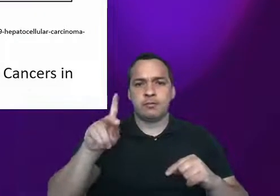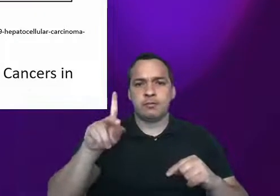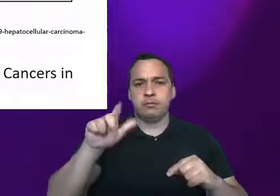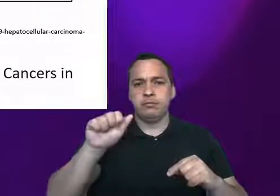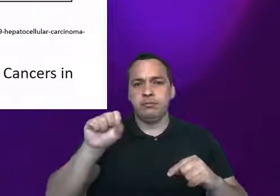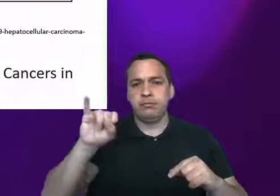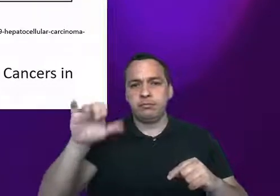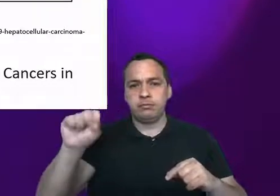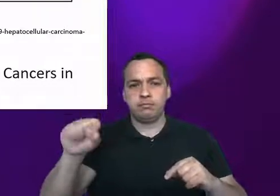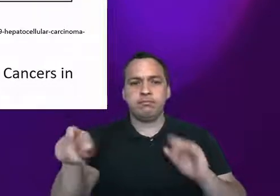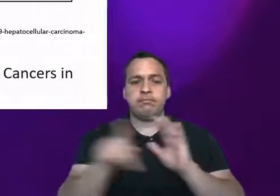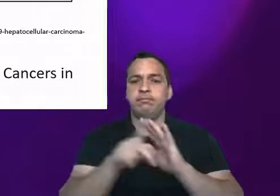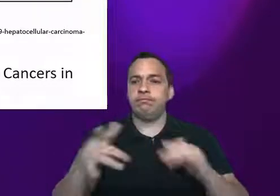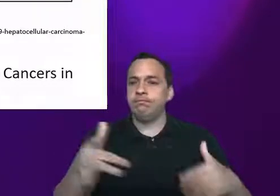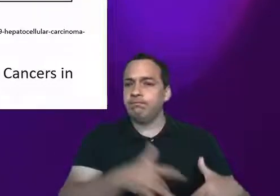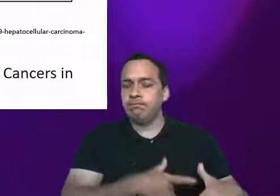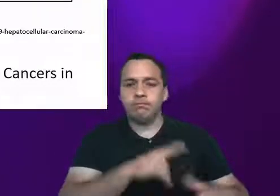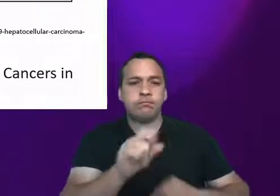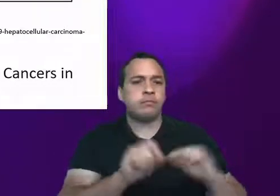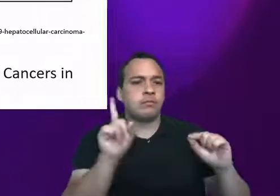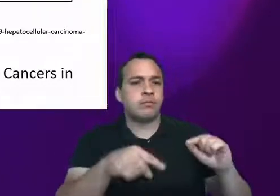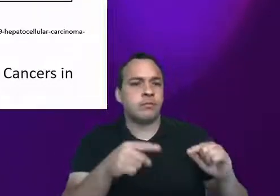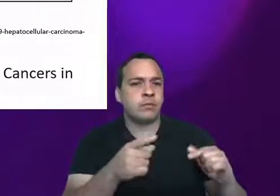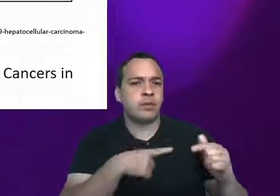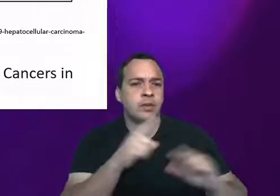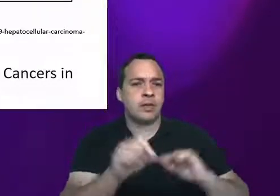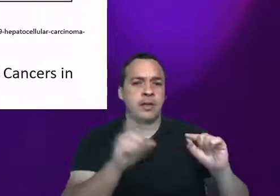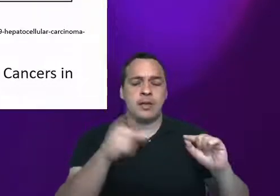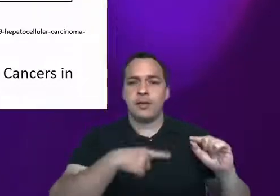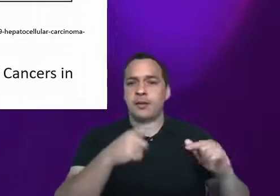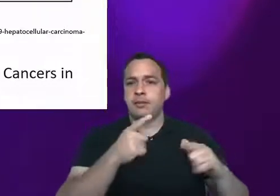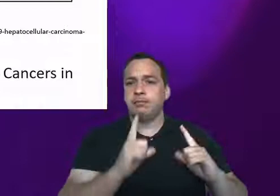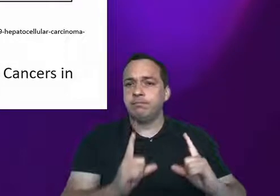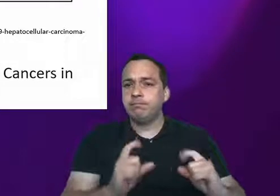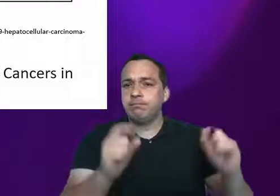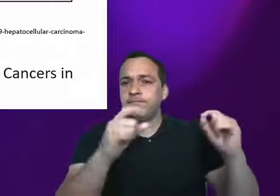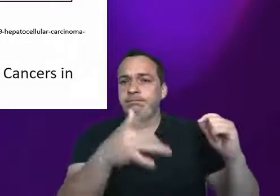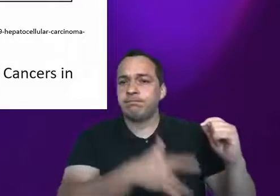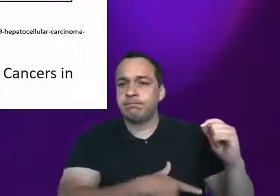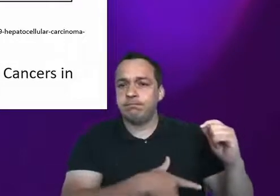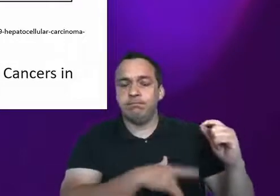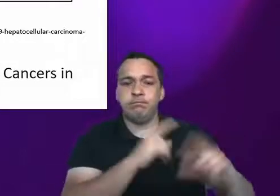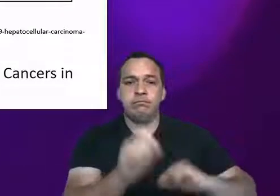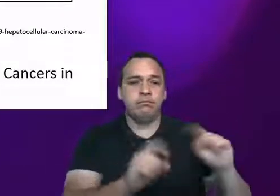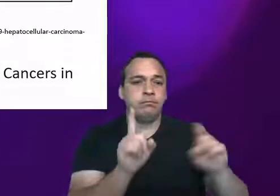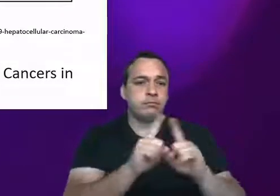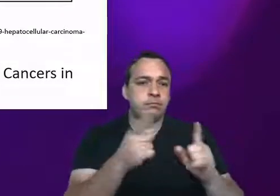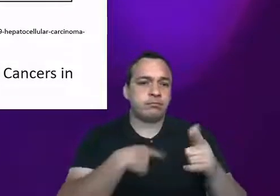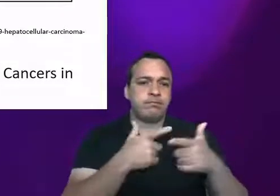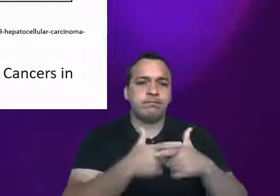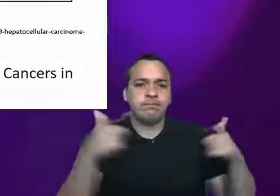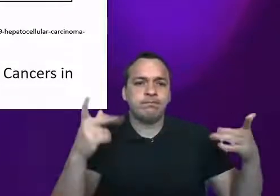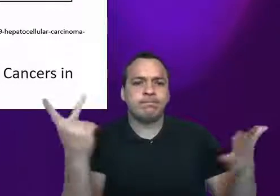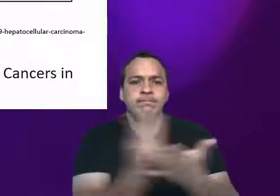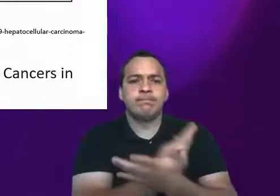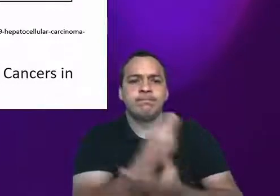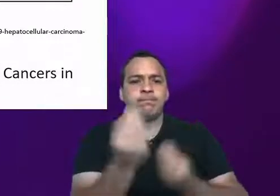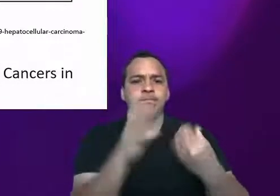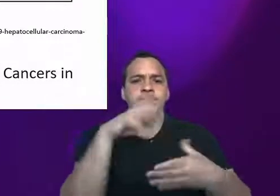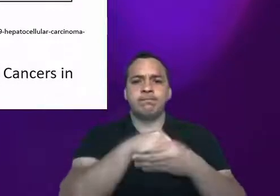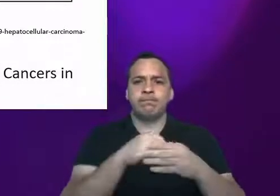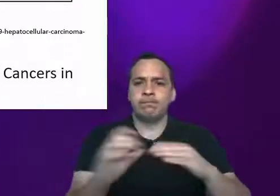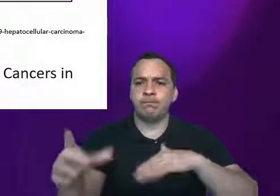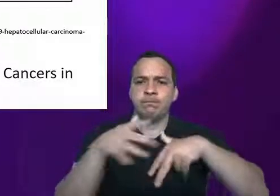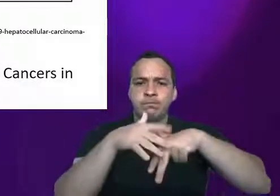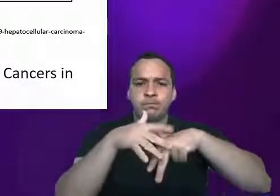do fígado, né, são hepatocarcinoma. Então, ela tem uma incidência muito alta nos pacientes que têm